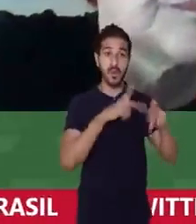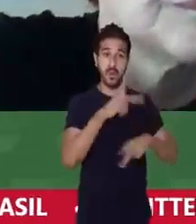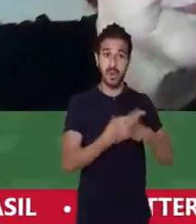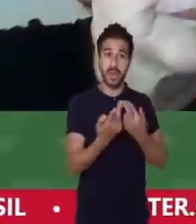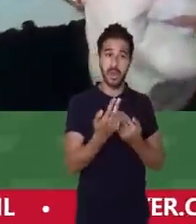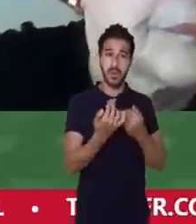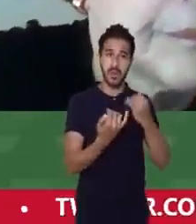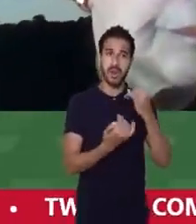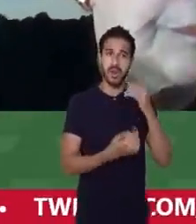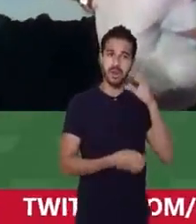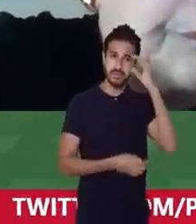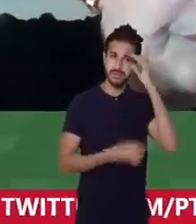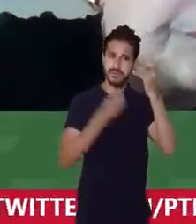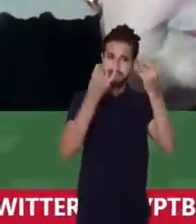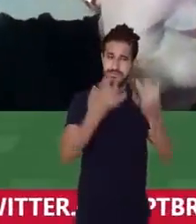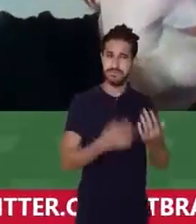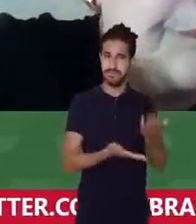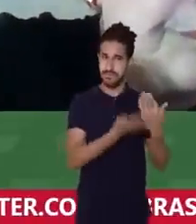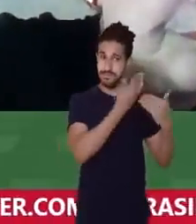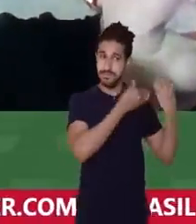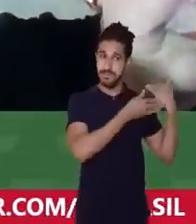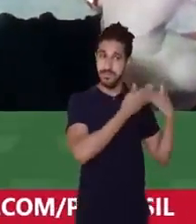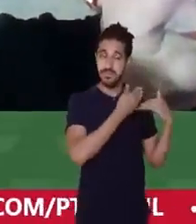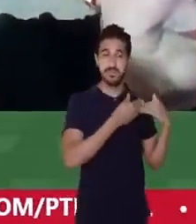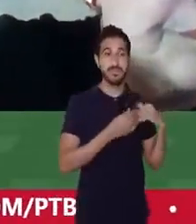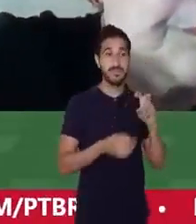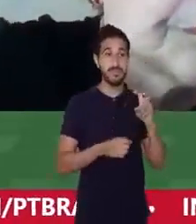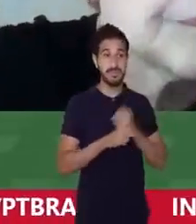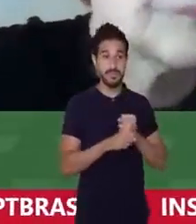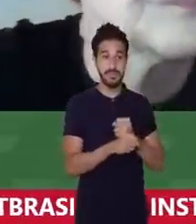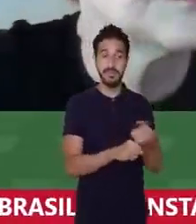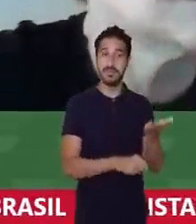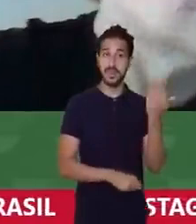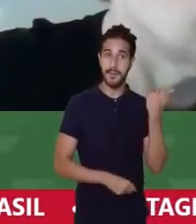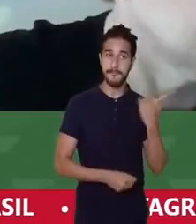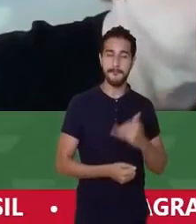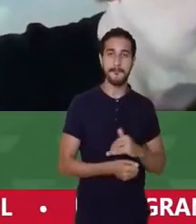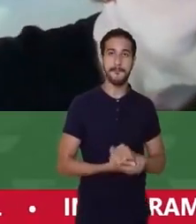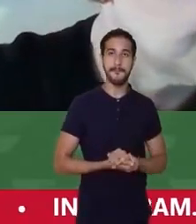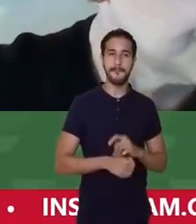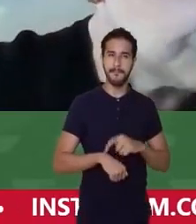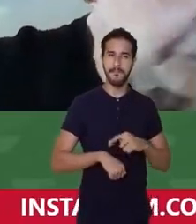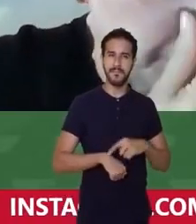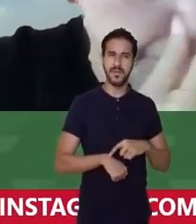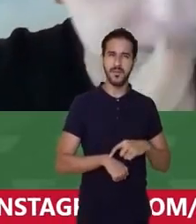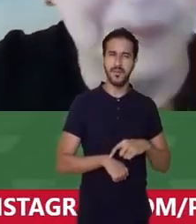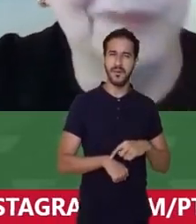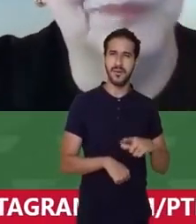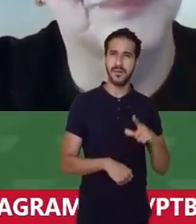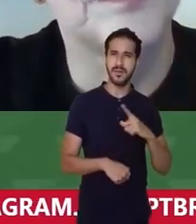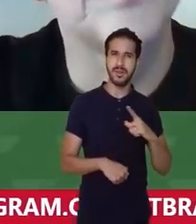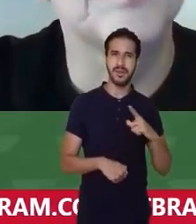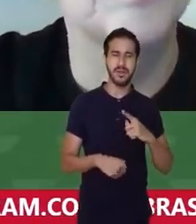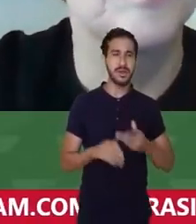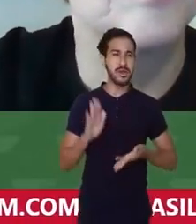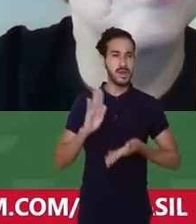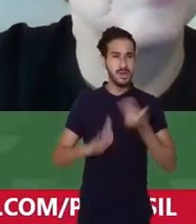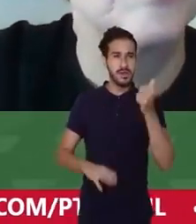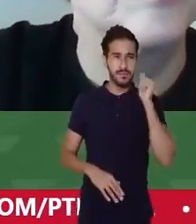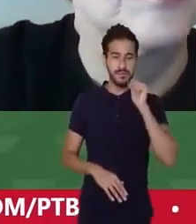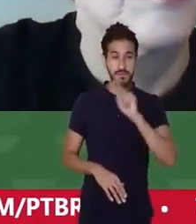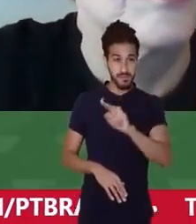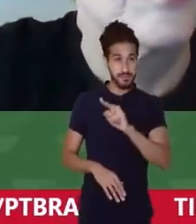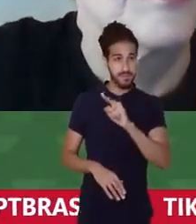como a própria Dilma havia dito naquela época, 5 anos atrás, quando houve este afastamento,